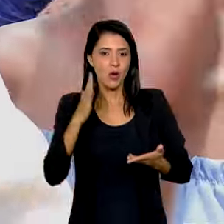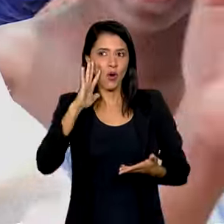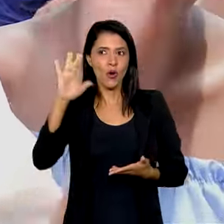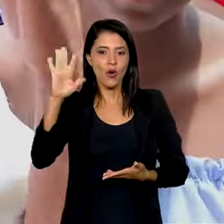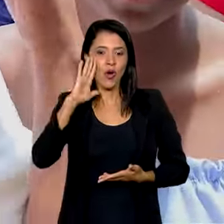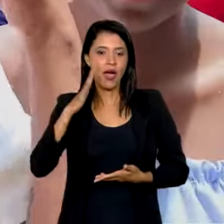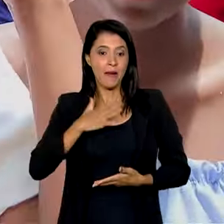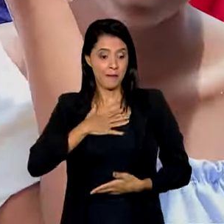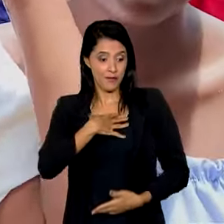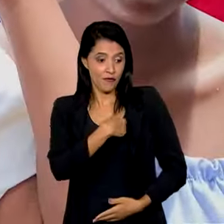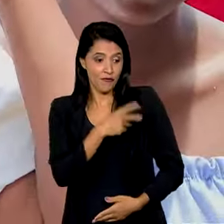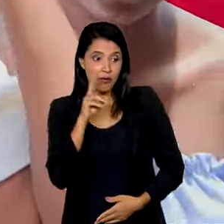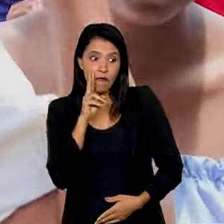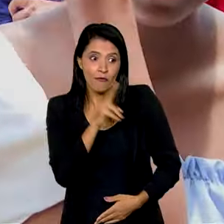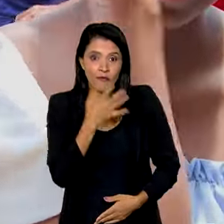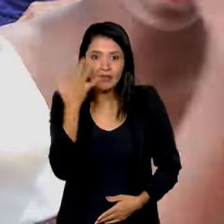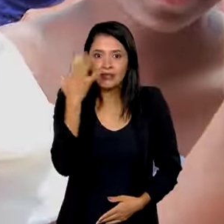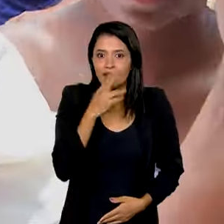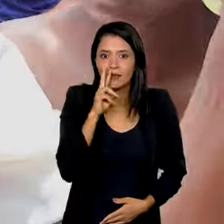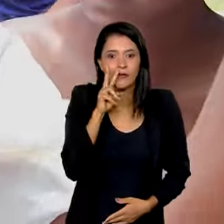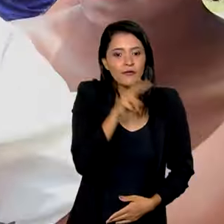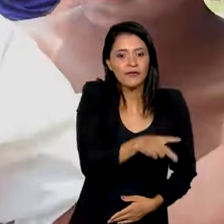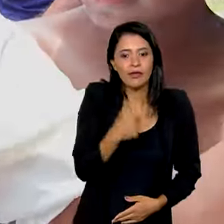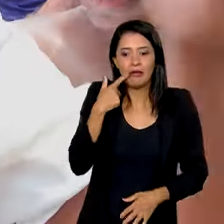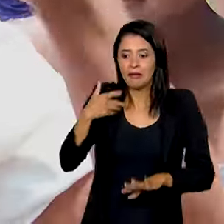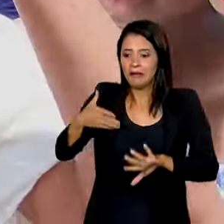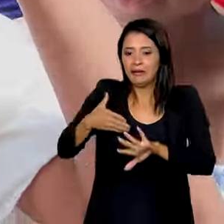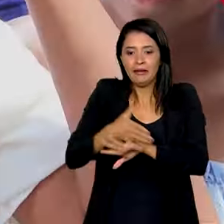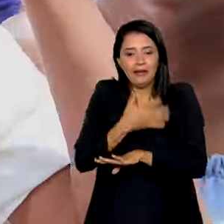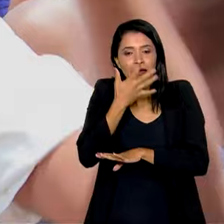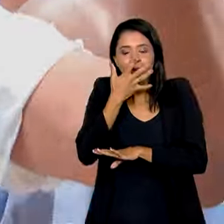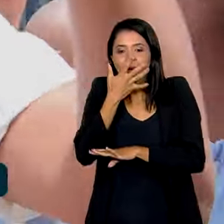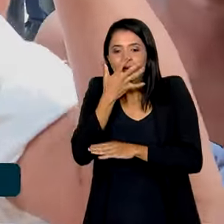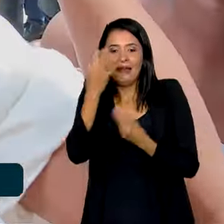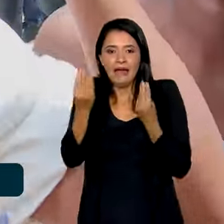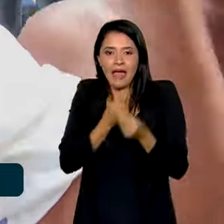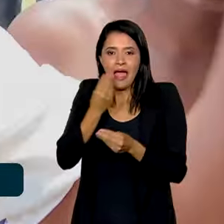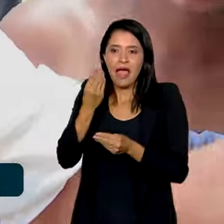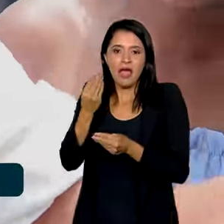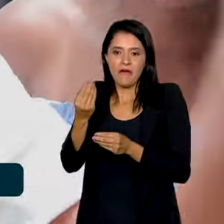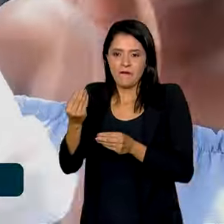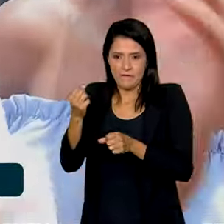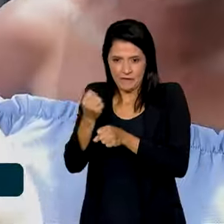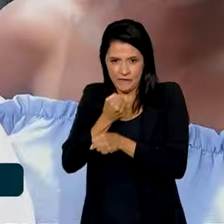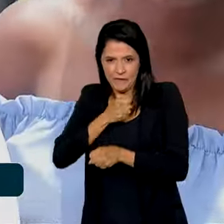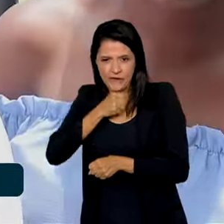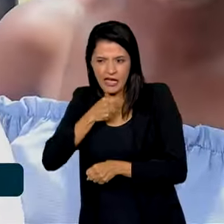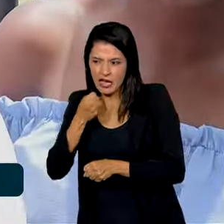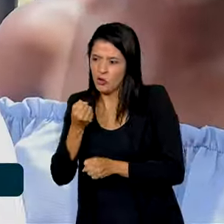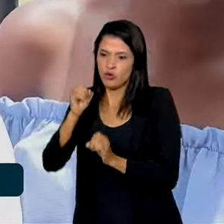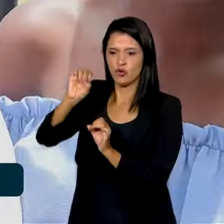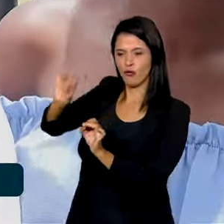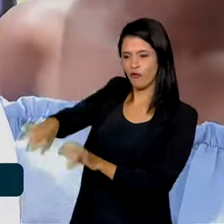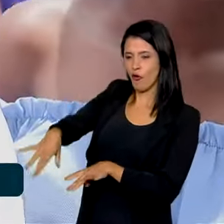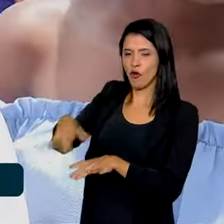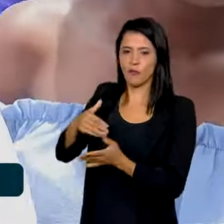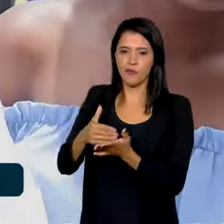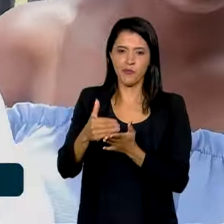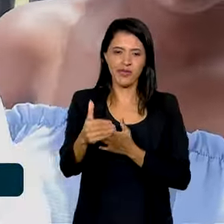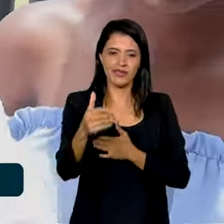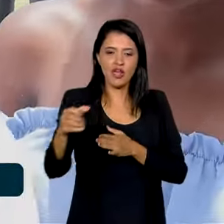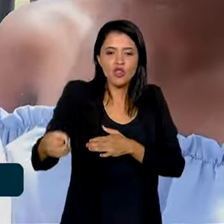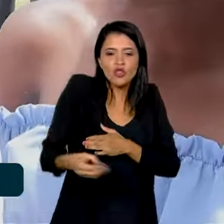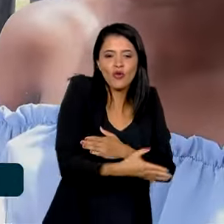ainda, estou entrando lá já fazendo os planos, não quero trazer nada velho do passado, vou começar tudo do zero e